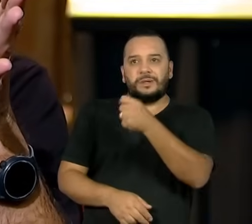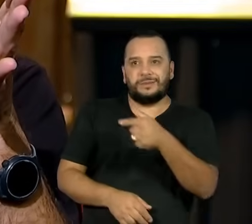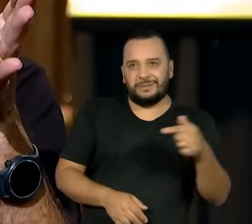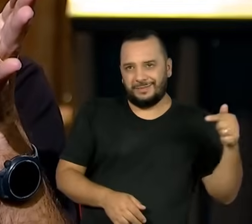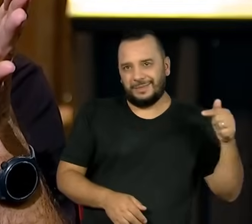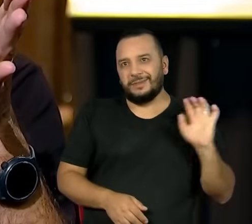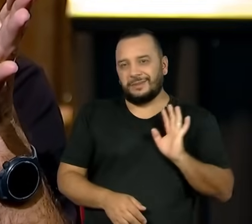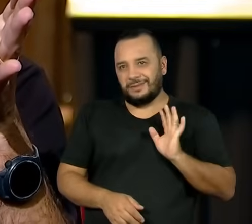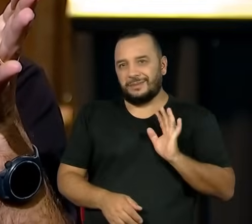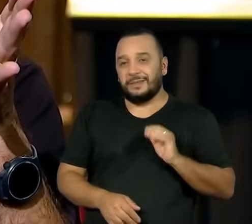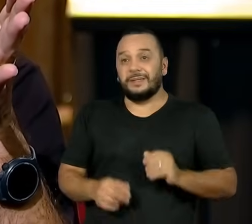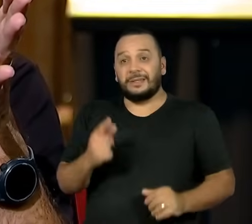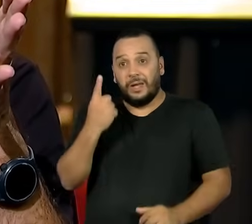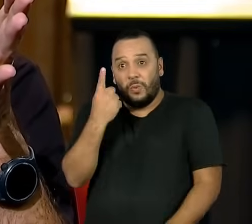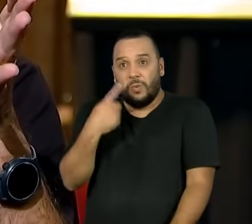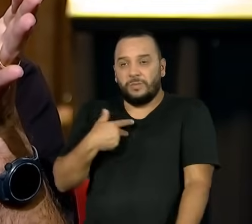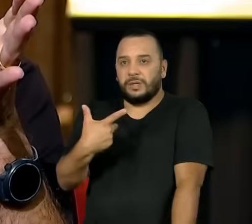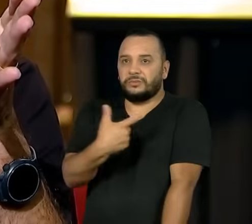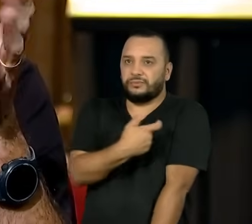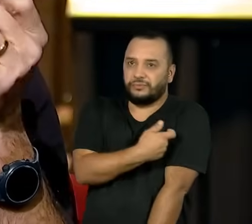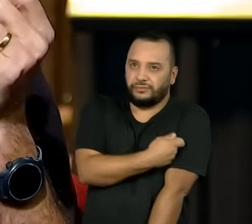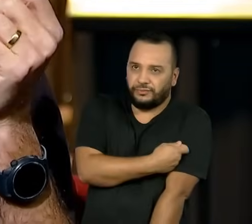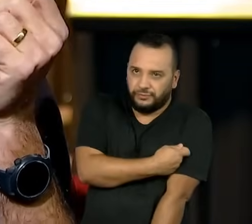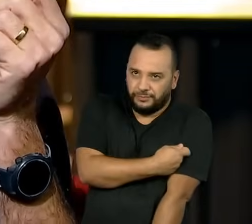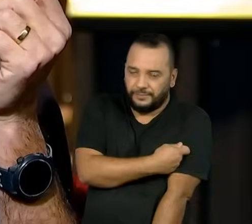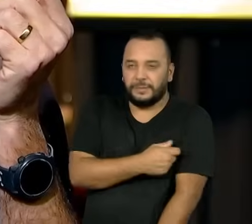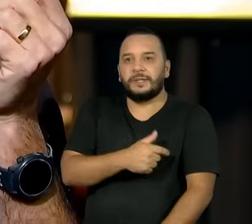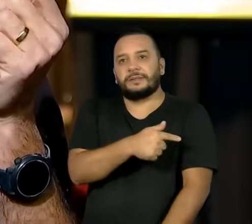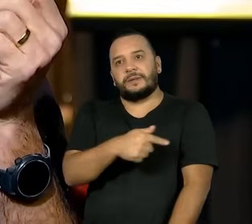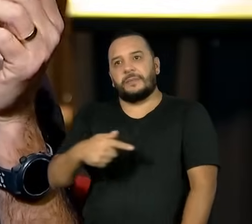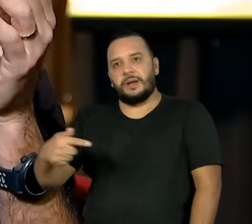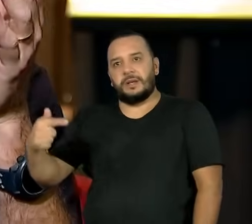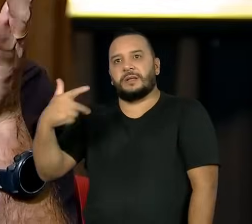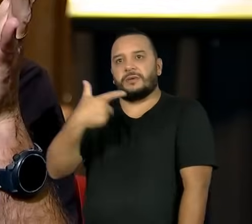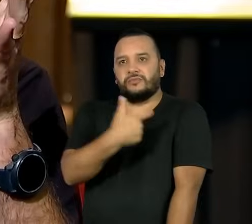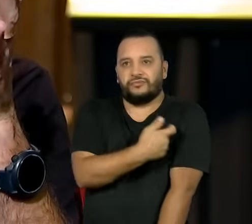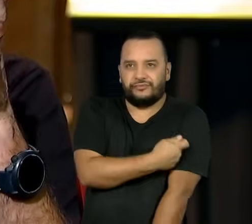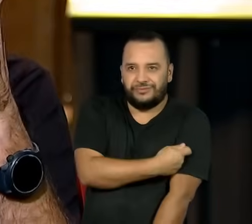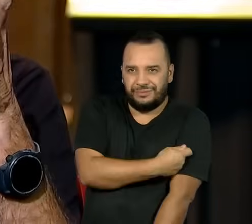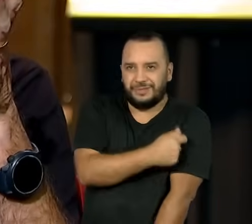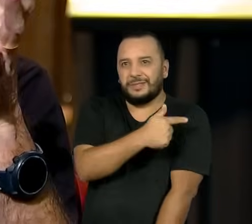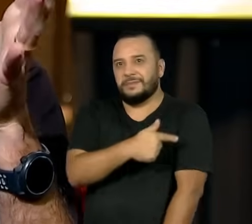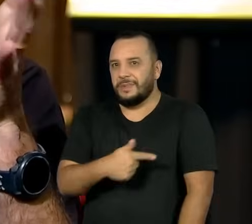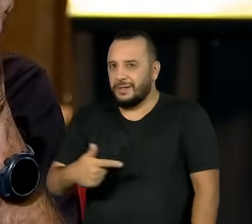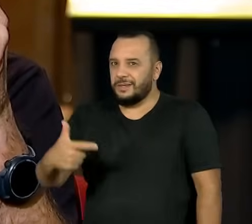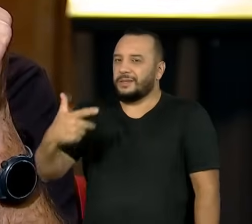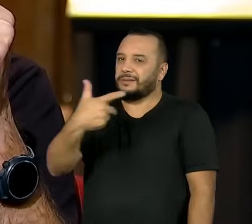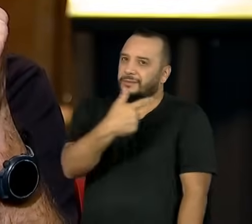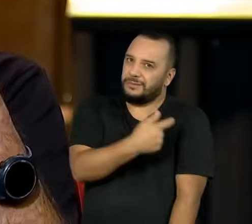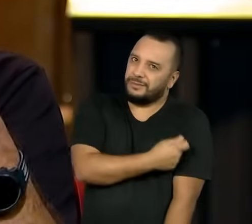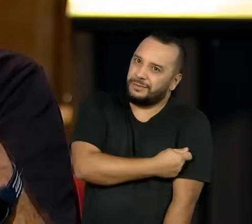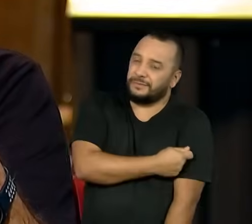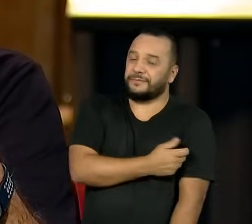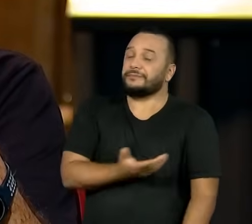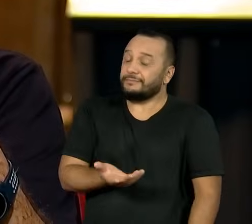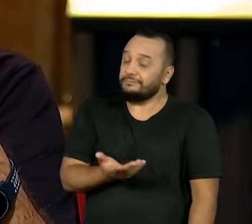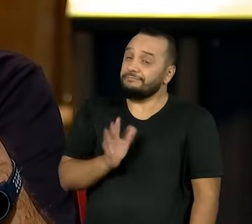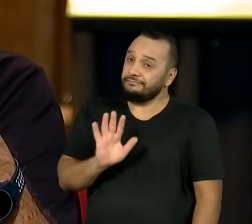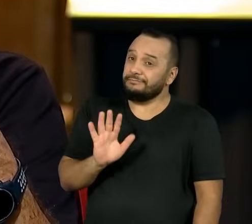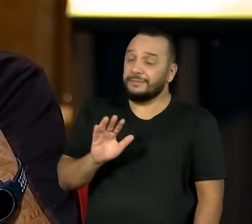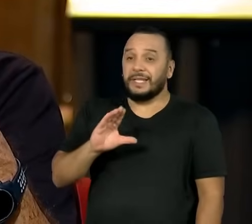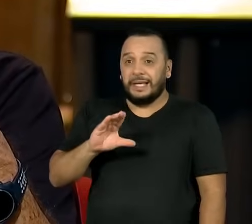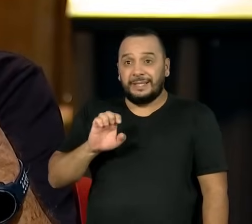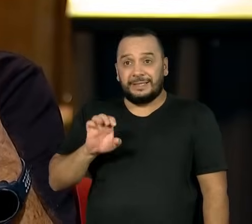uma administração de cetamina por semana. E o quadro, a cetamina